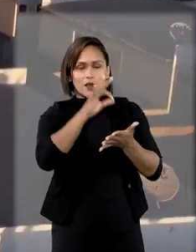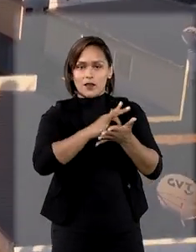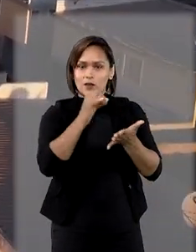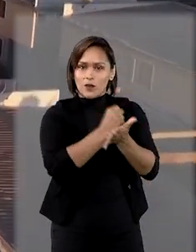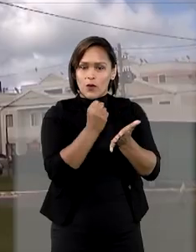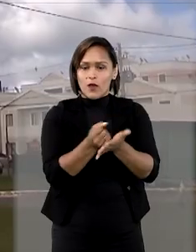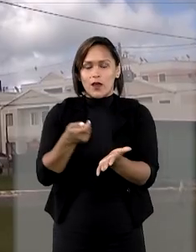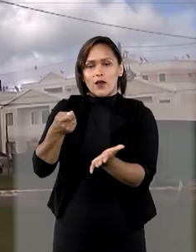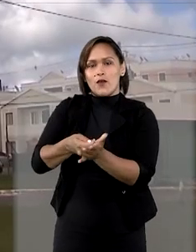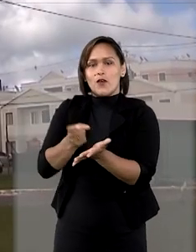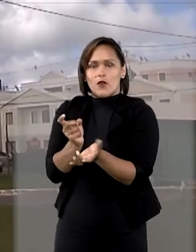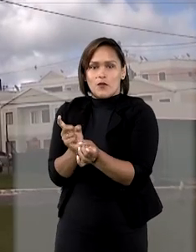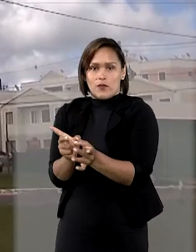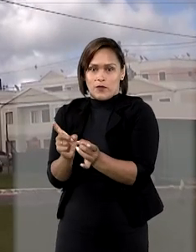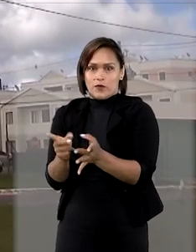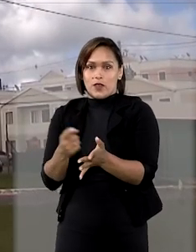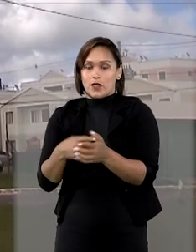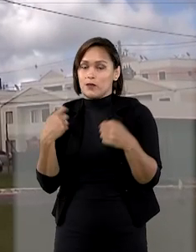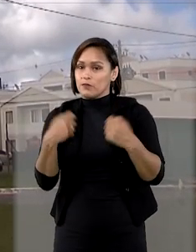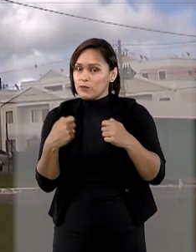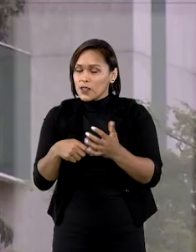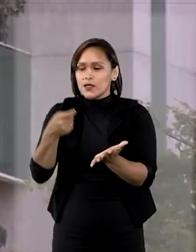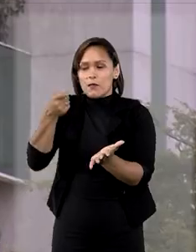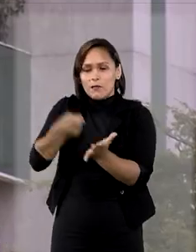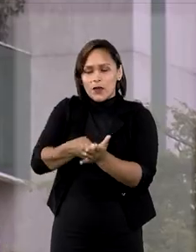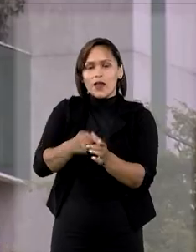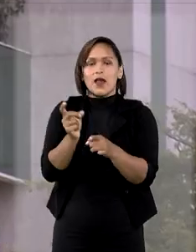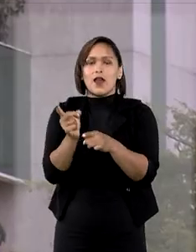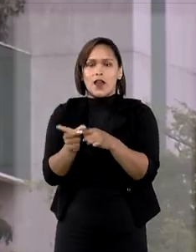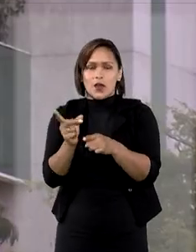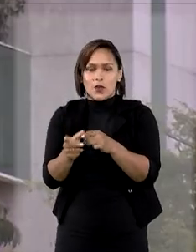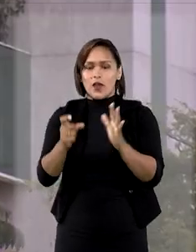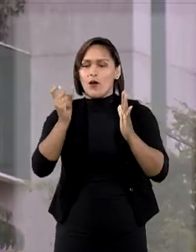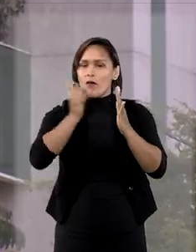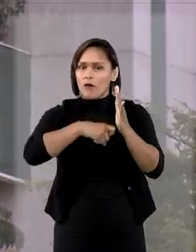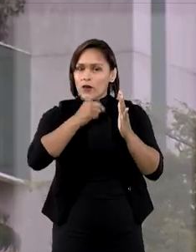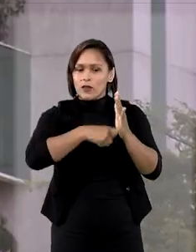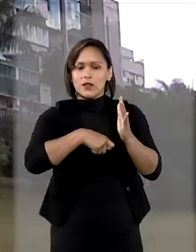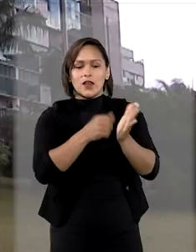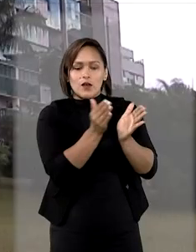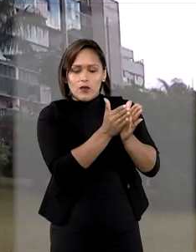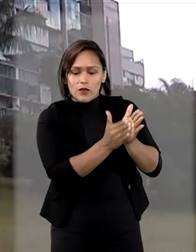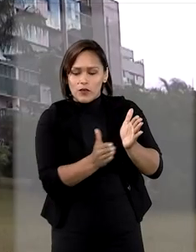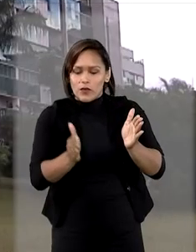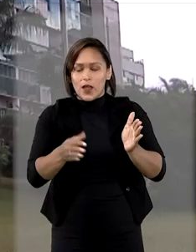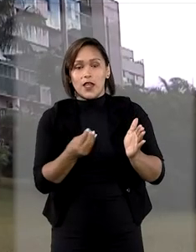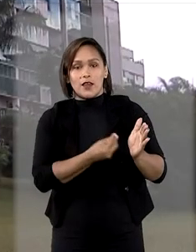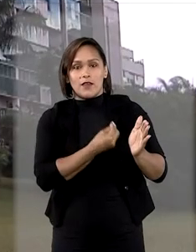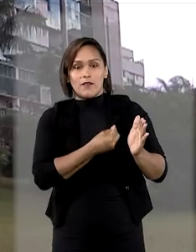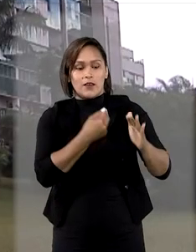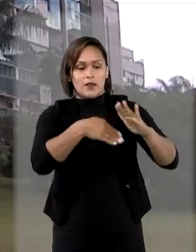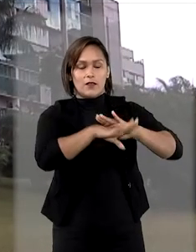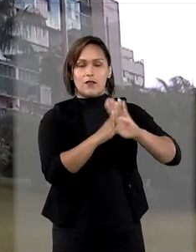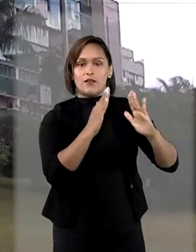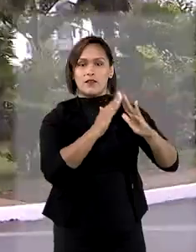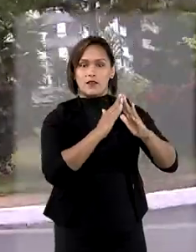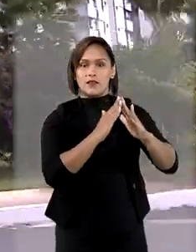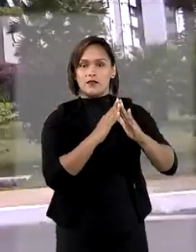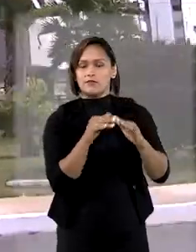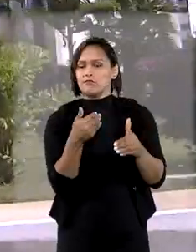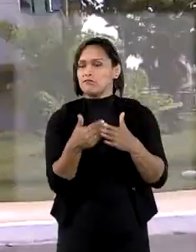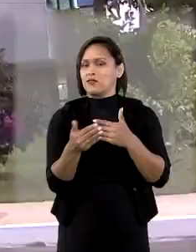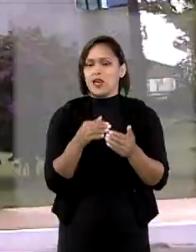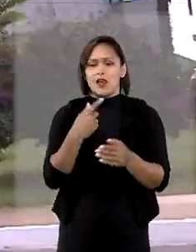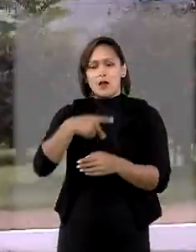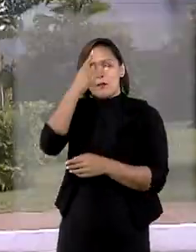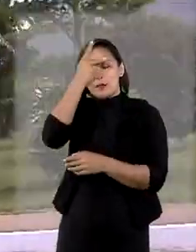contrato de compra e venda, enseja o pagamento de aluguéis ou de taxa de ocupação pelo tempo de permanência, independentemente de